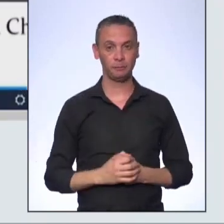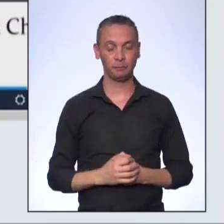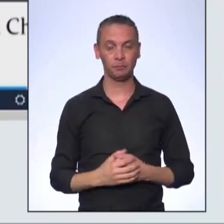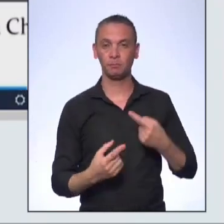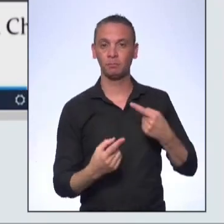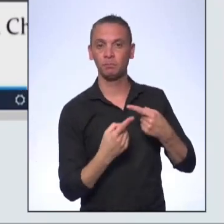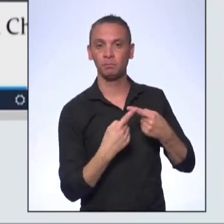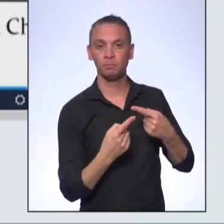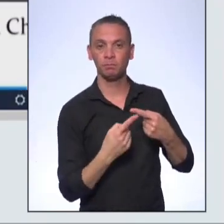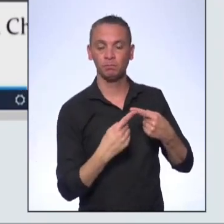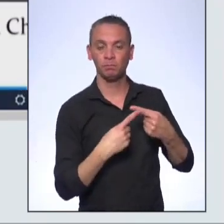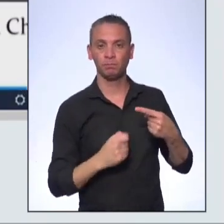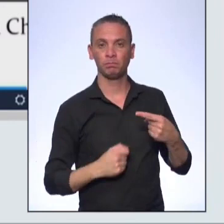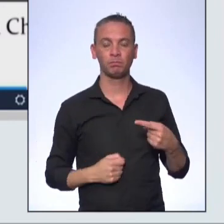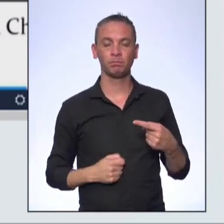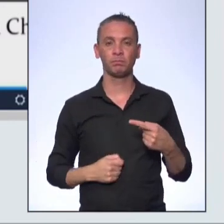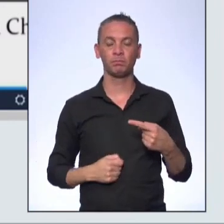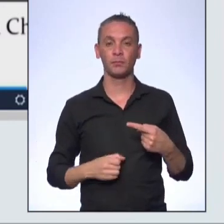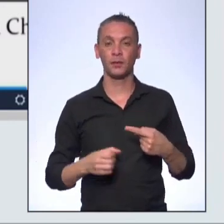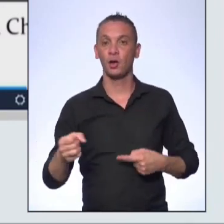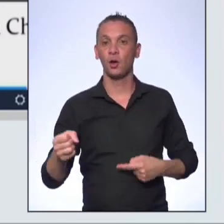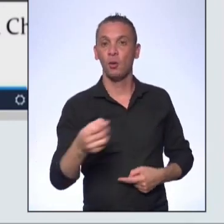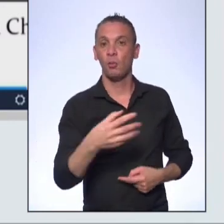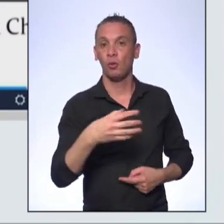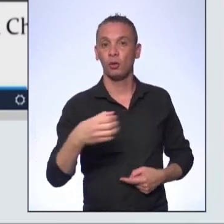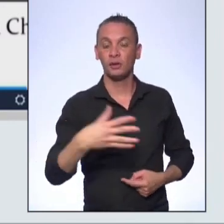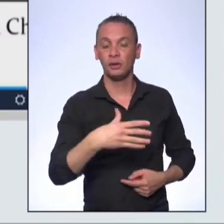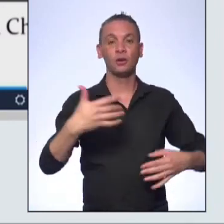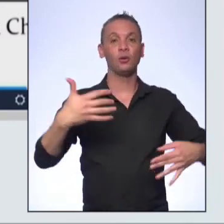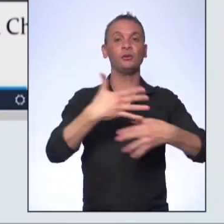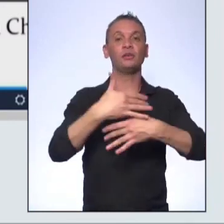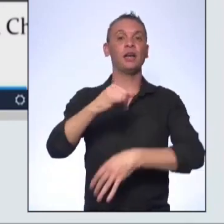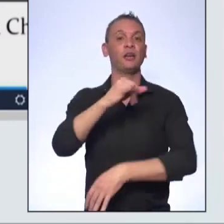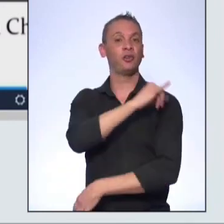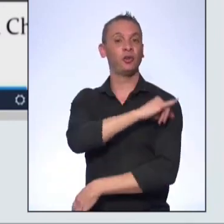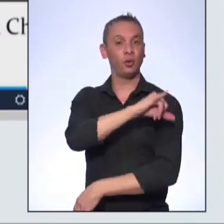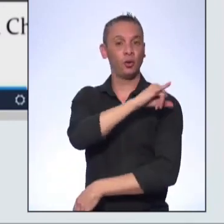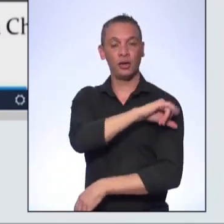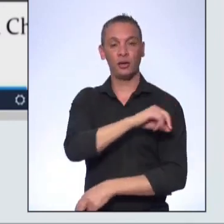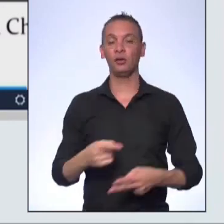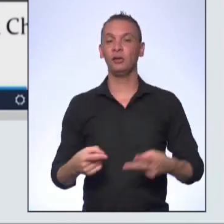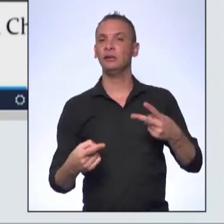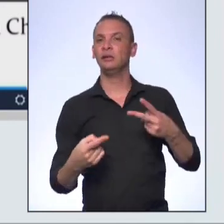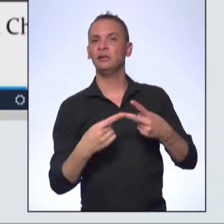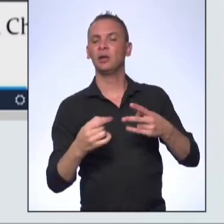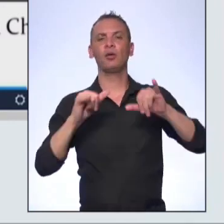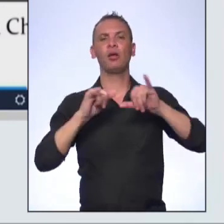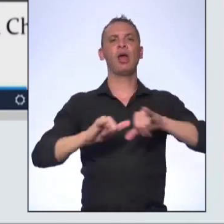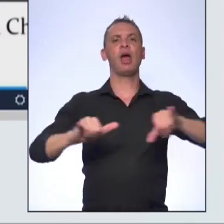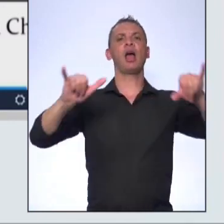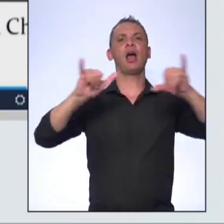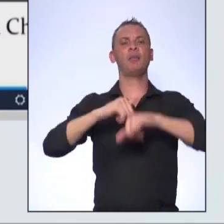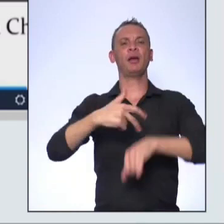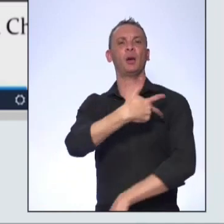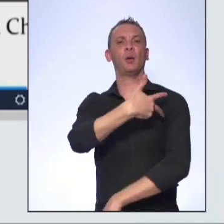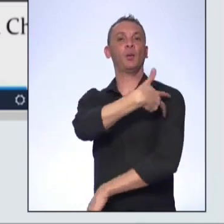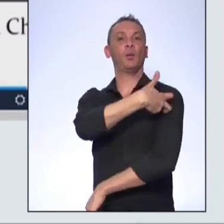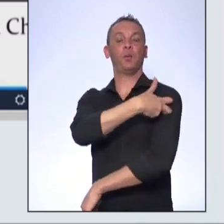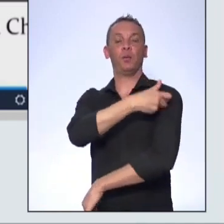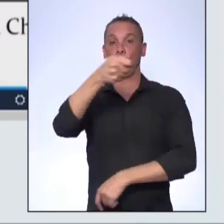A primeira é a modernização da cidade do Rio de Janeiro e a segunda é a campanha de vacinação